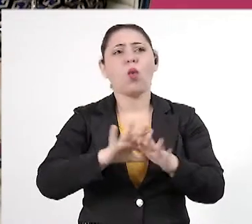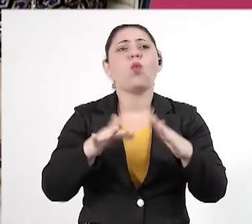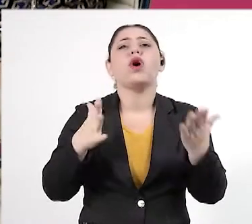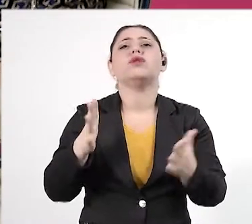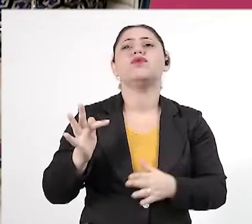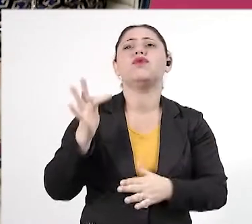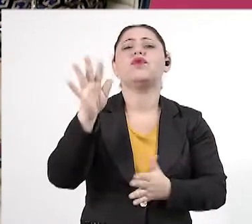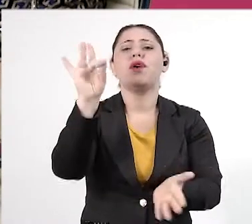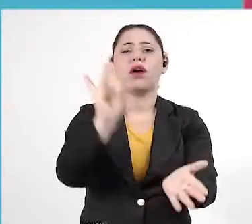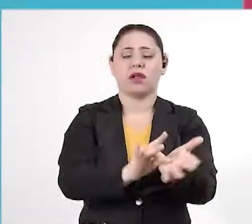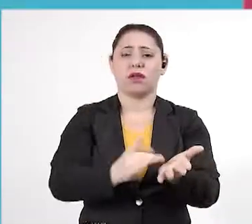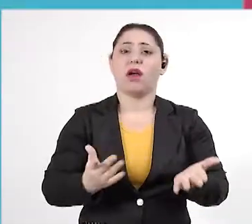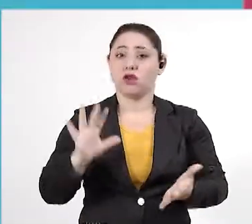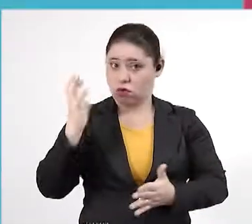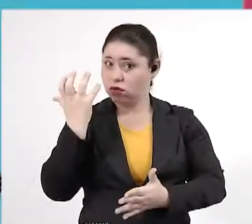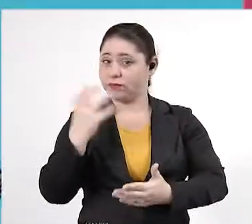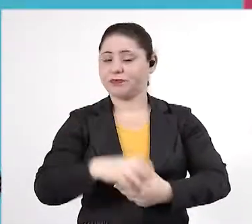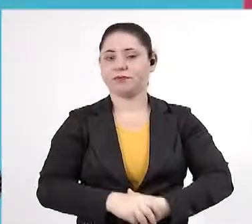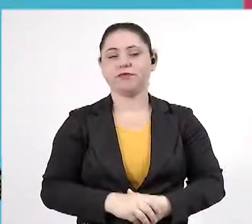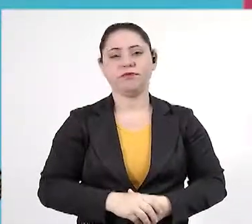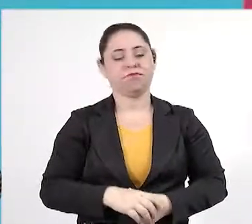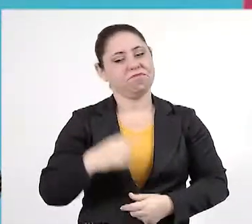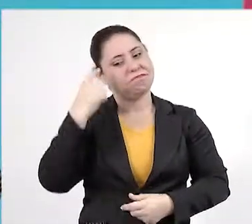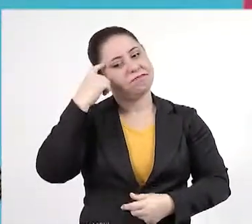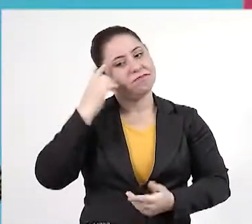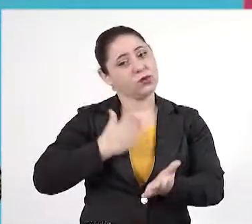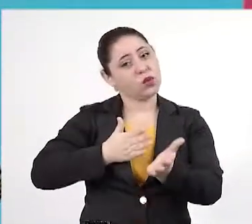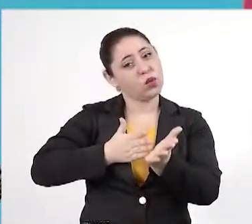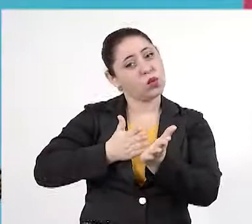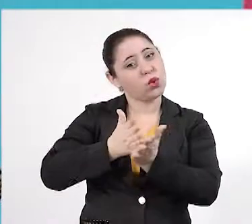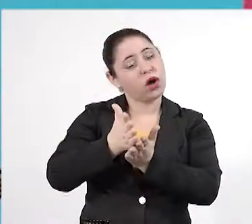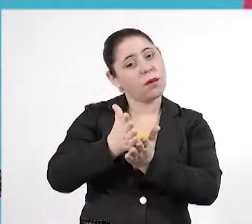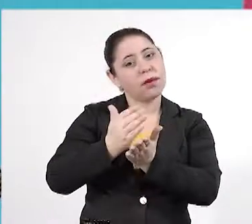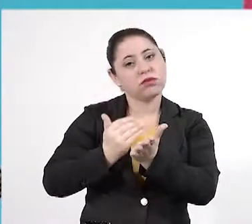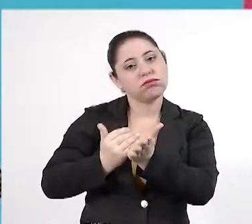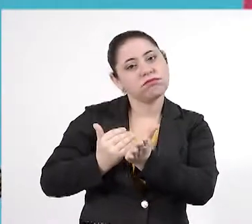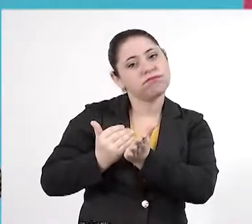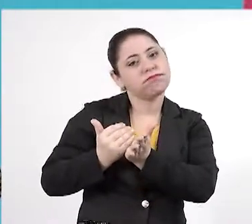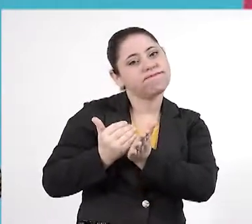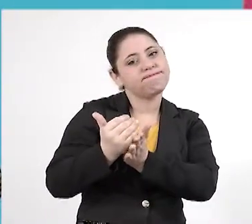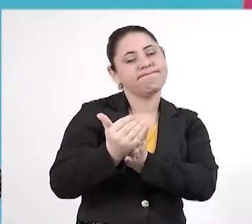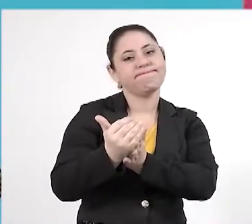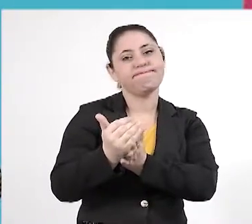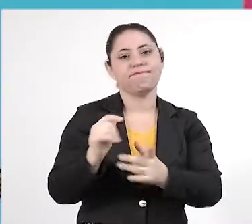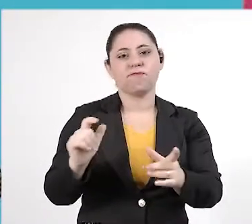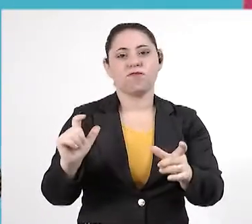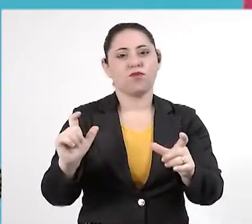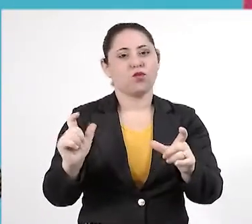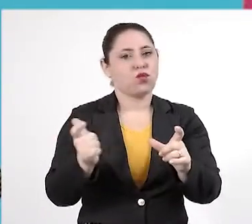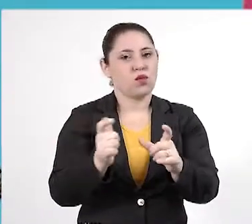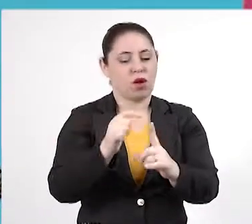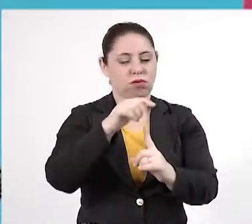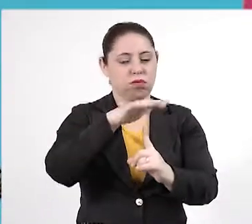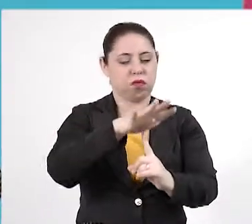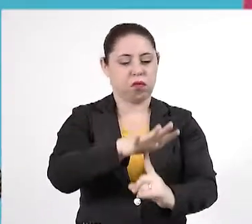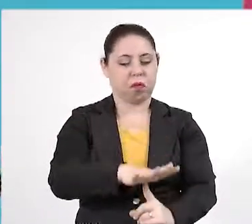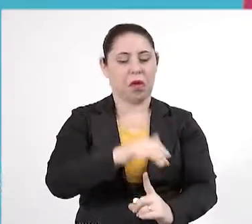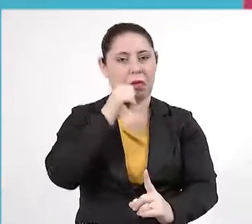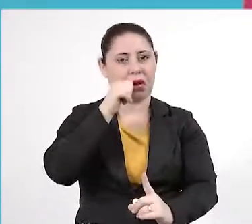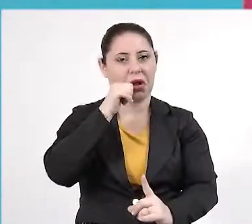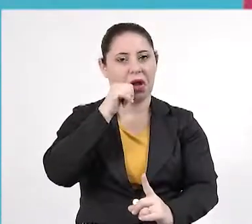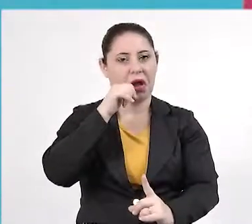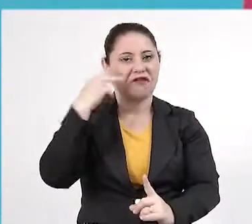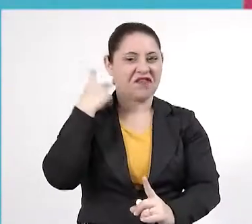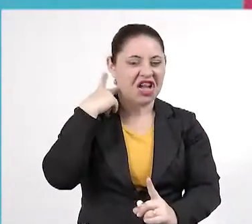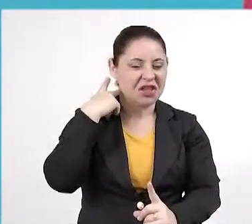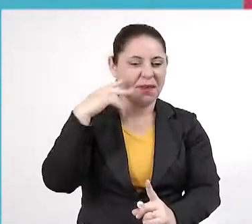pode funcionar? Eu acho que é um caminho, que é um início, e eu acredito que não diminui as mulheres e nem